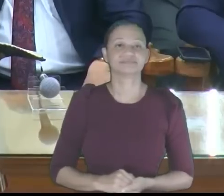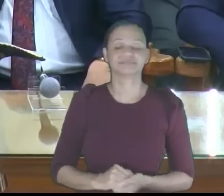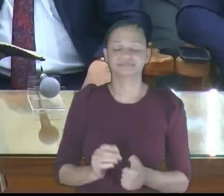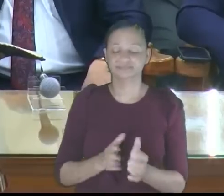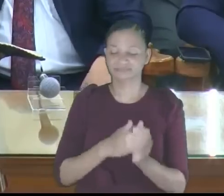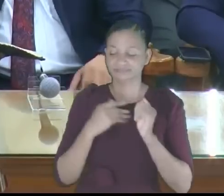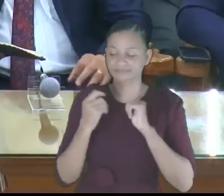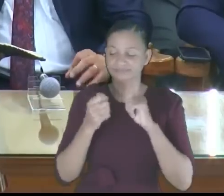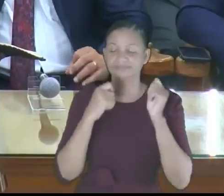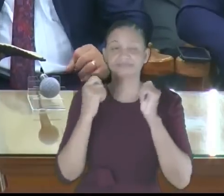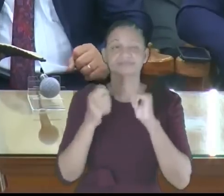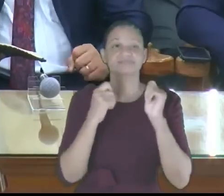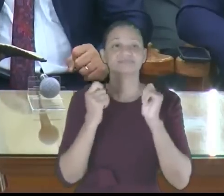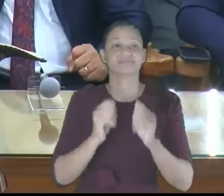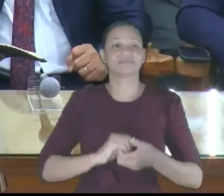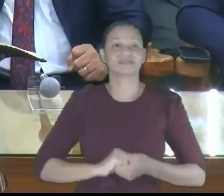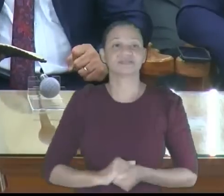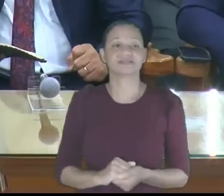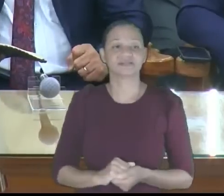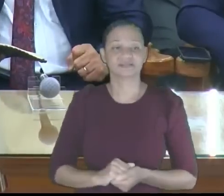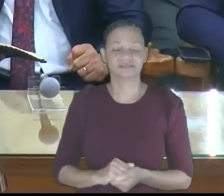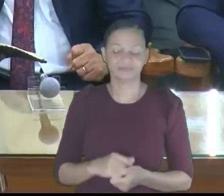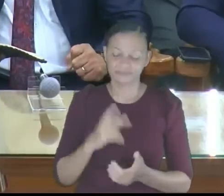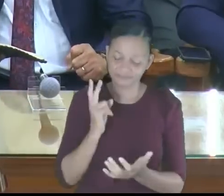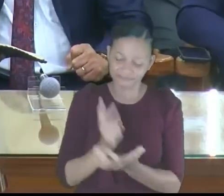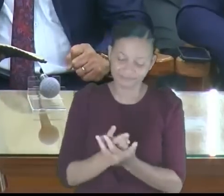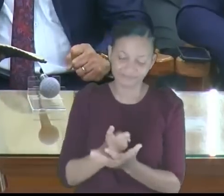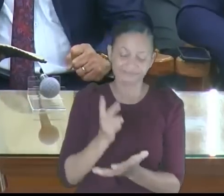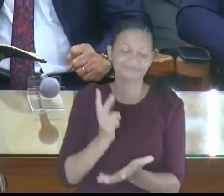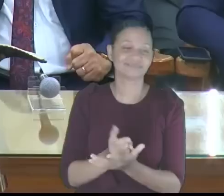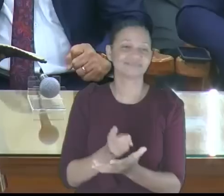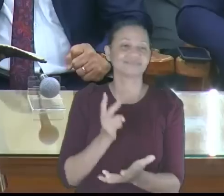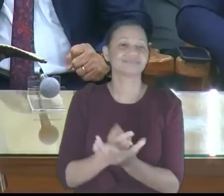Aleluia. Como selo.